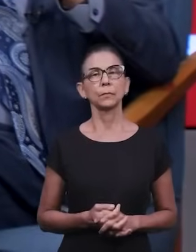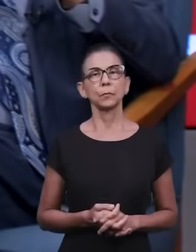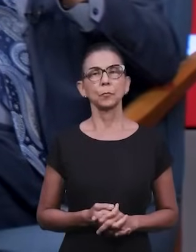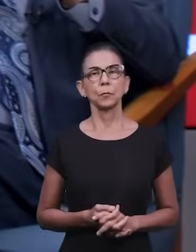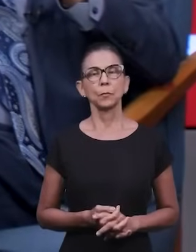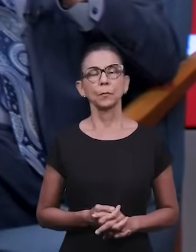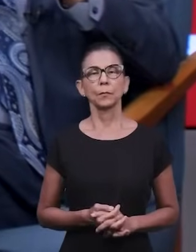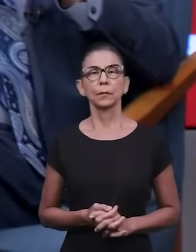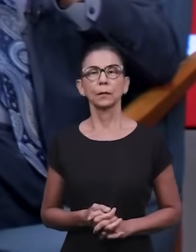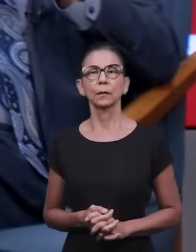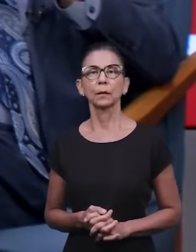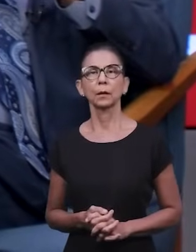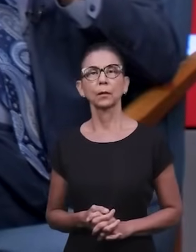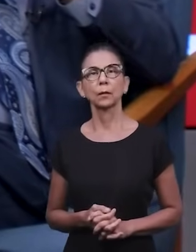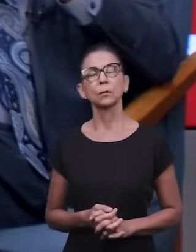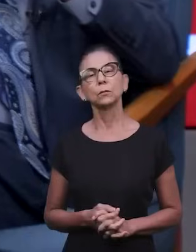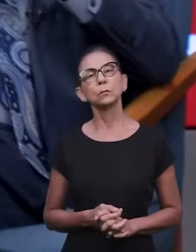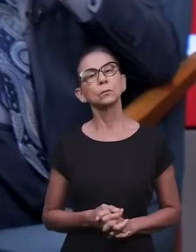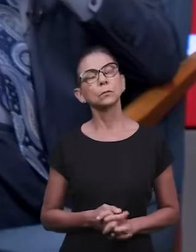como